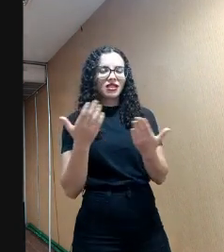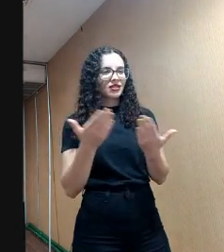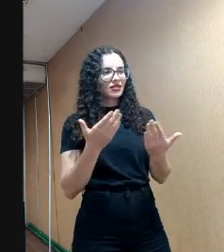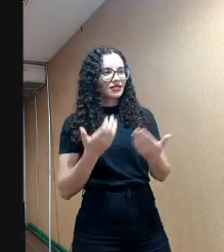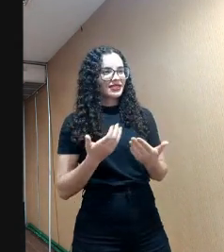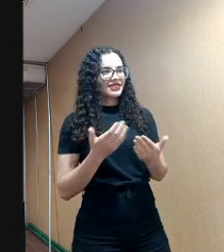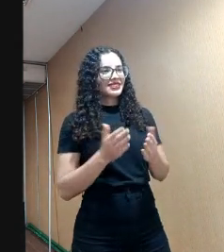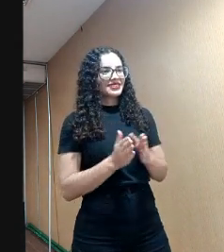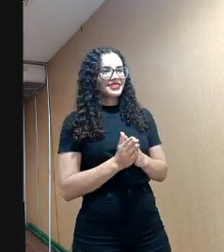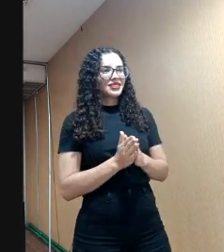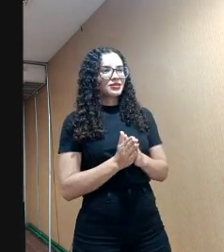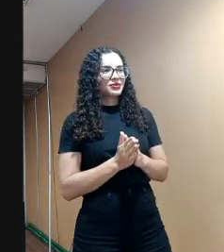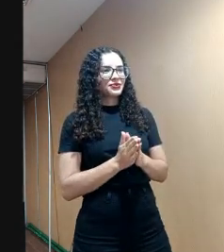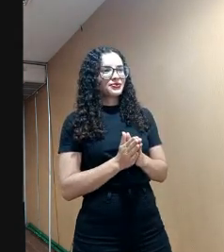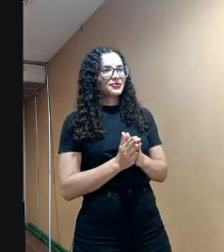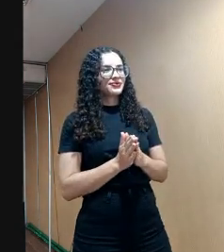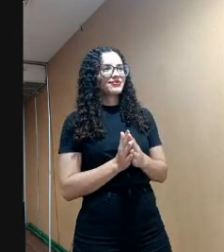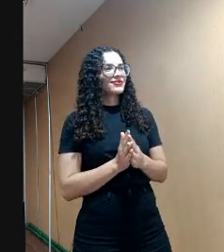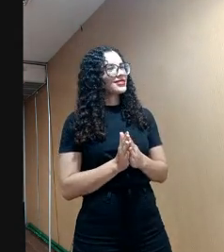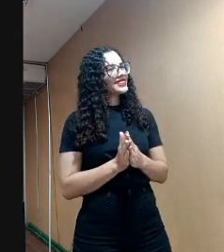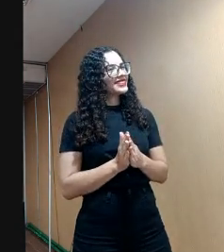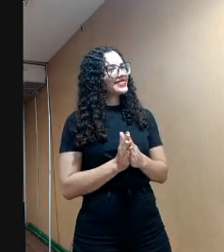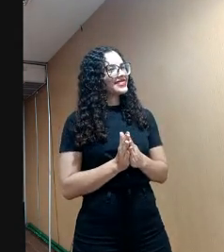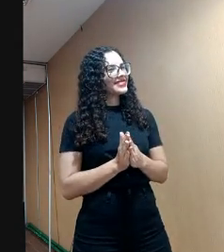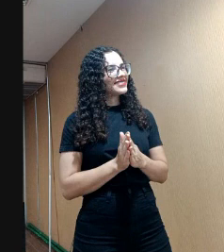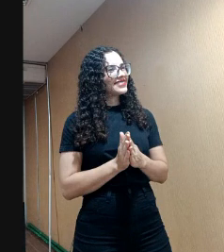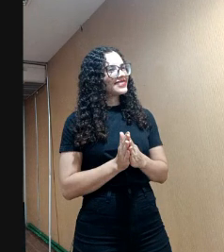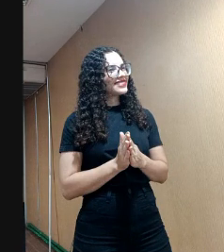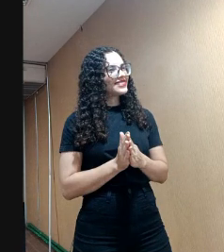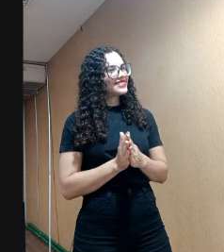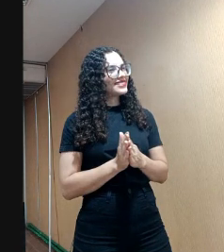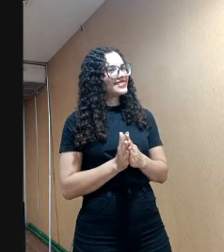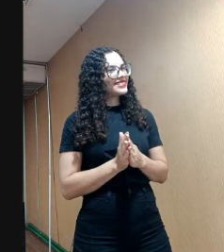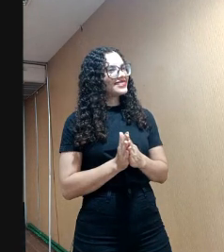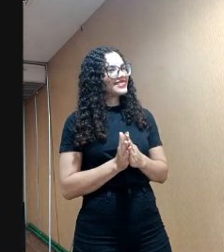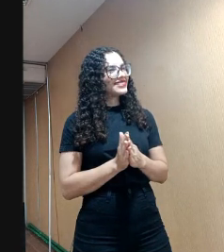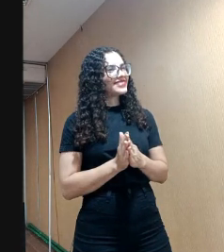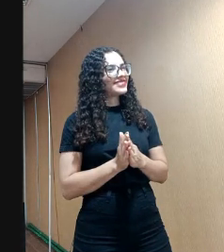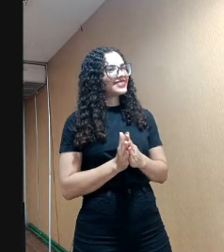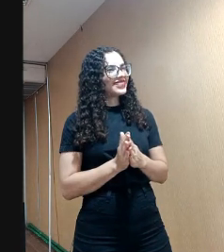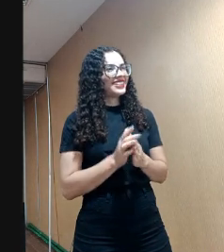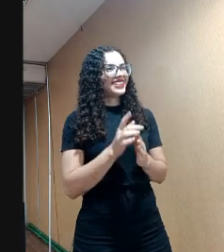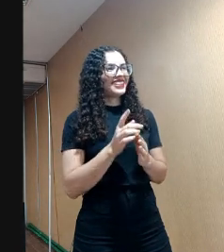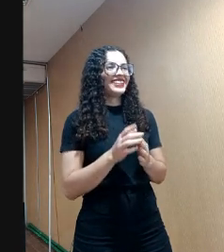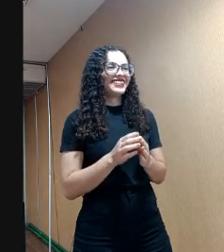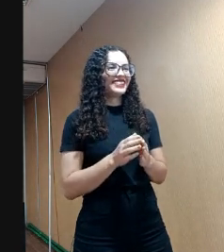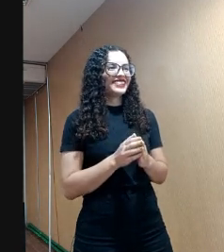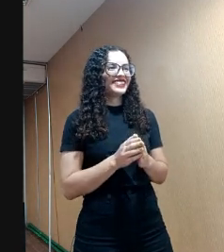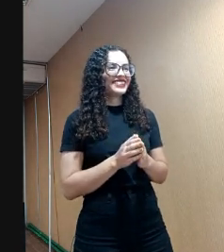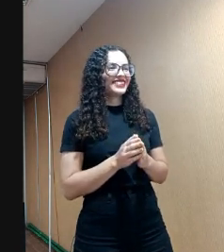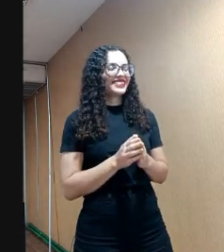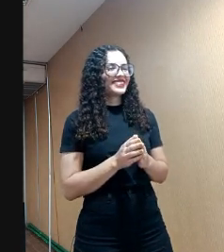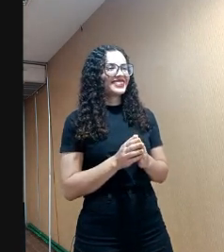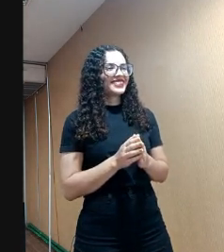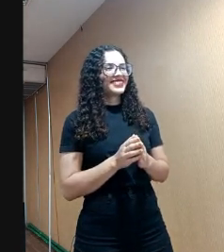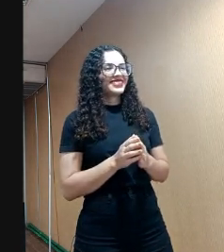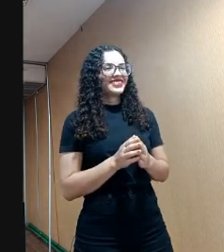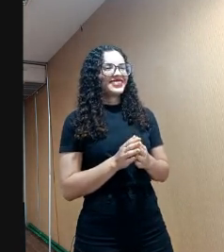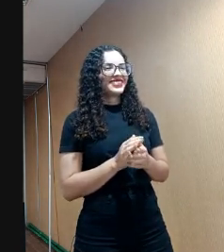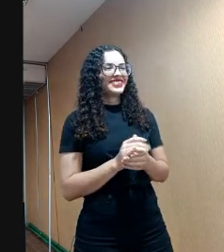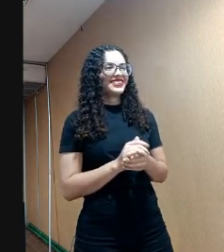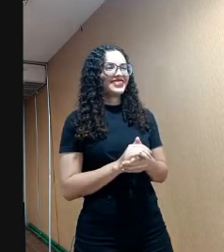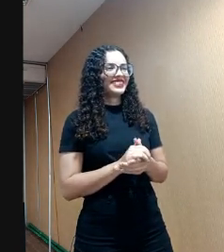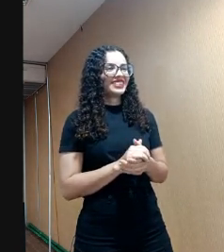Garanhuns, mas está presente, atuando também, colaborando, mais uma vez com a EMIP. É uma honra ter a professora Charlene